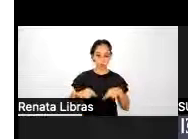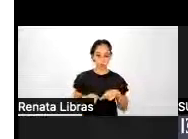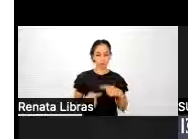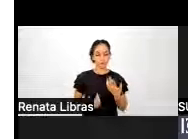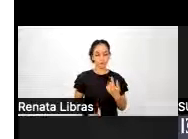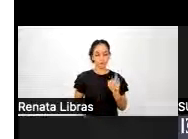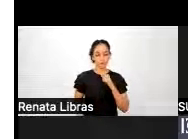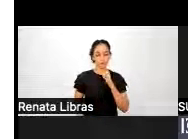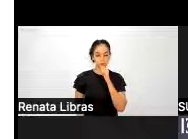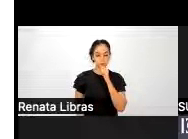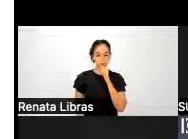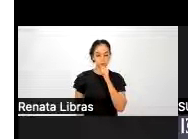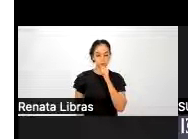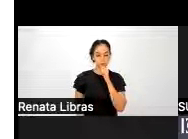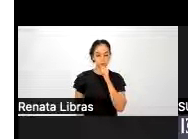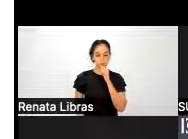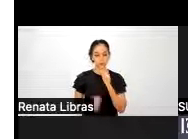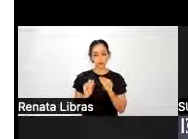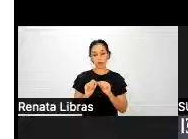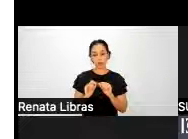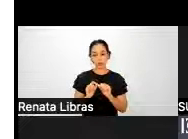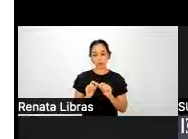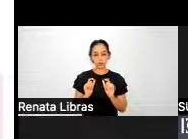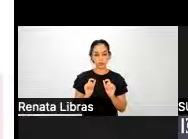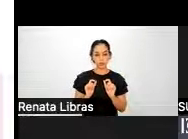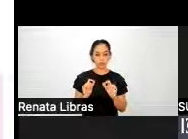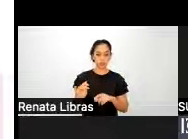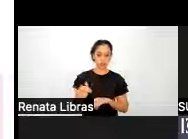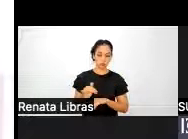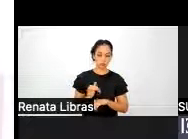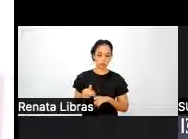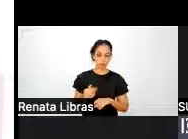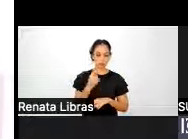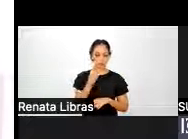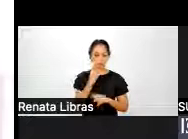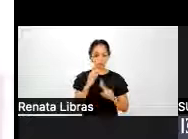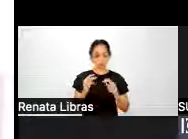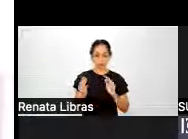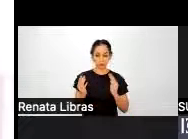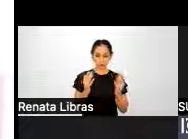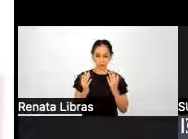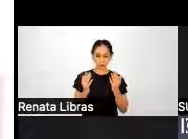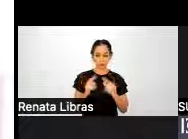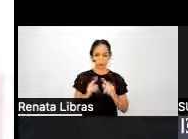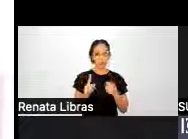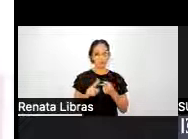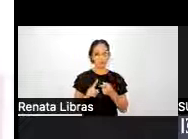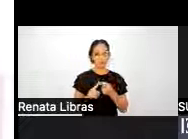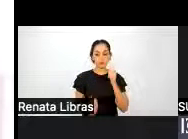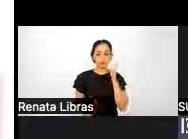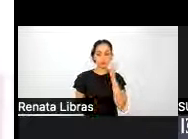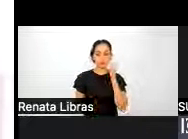estatísticas para tirar algumas conclusões também na comparação entre os casos. Mas também nos interessava fazer